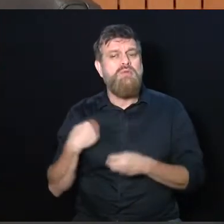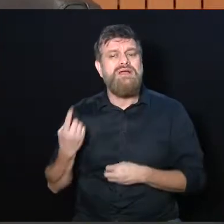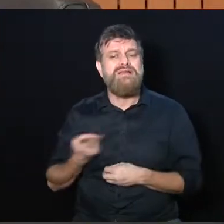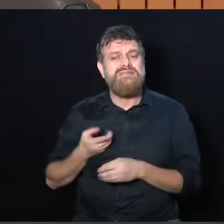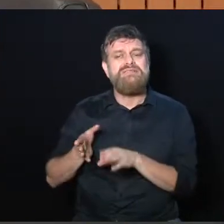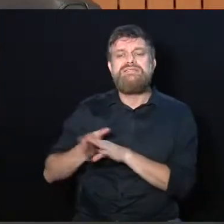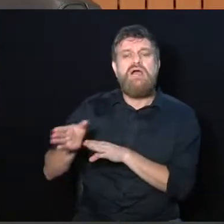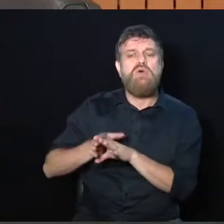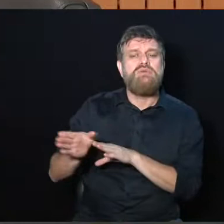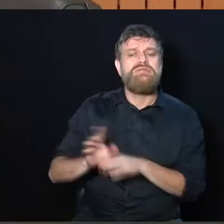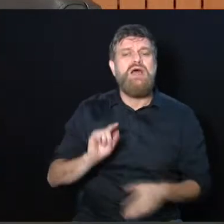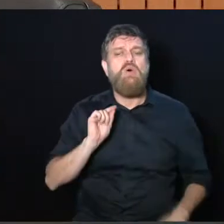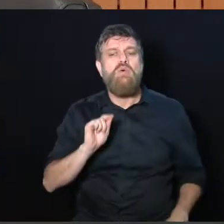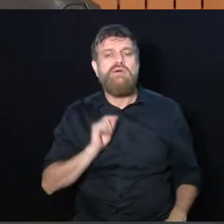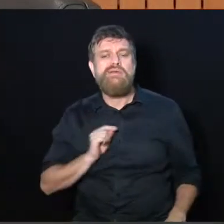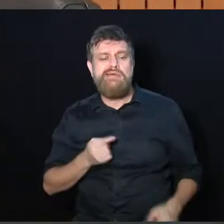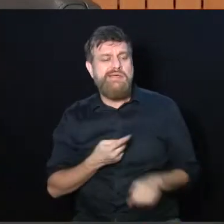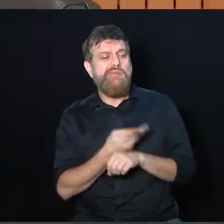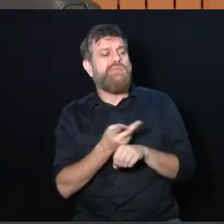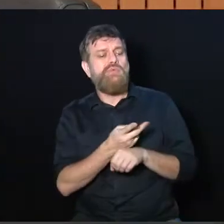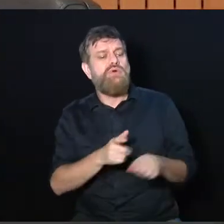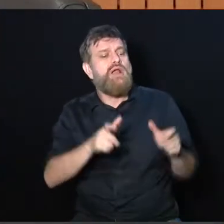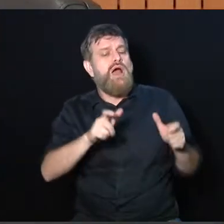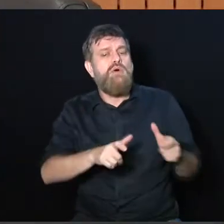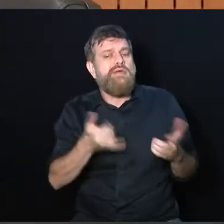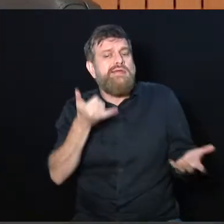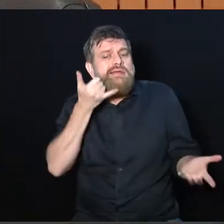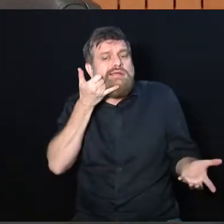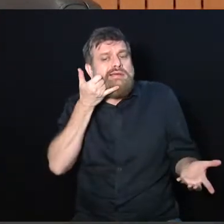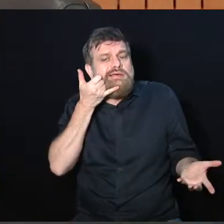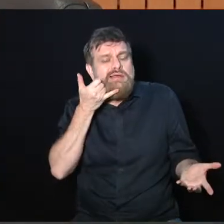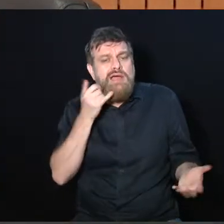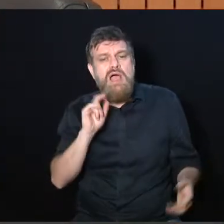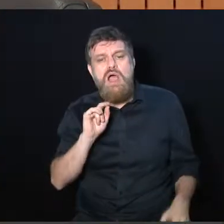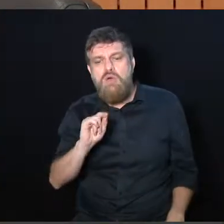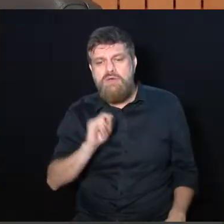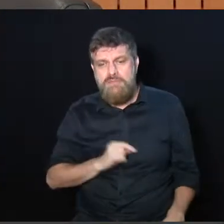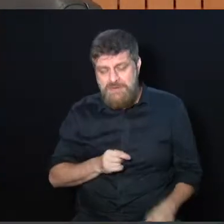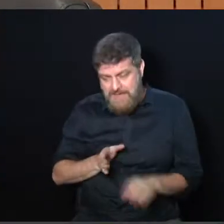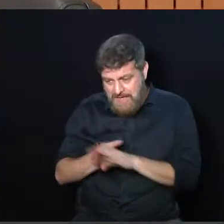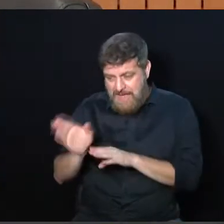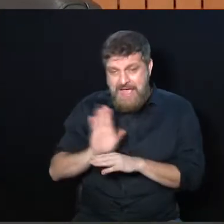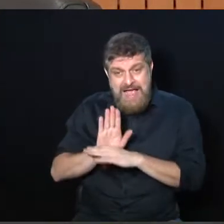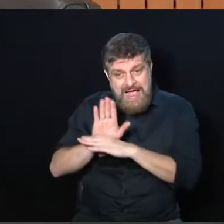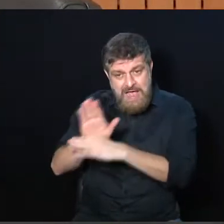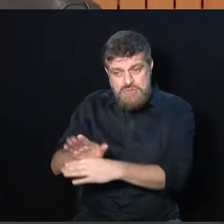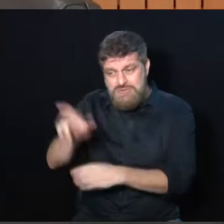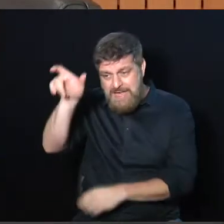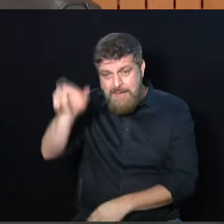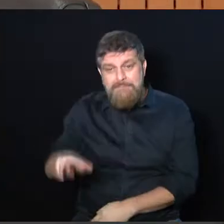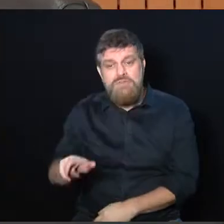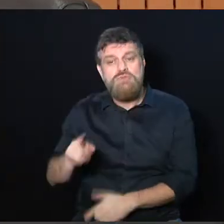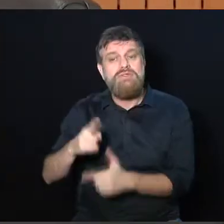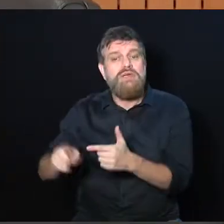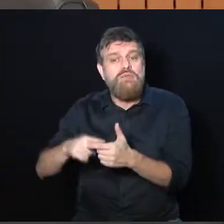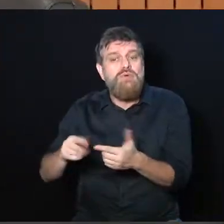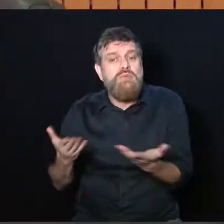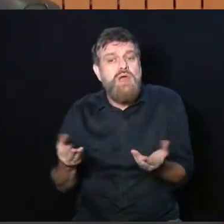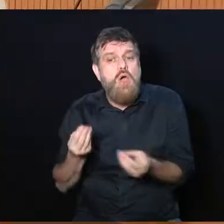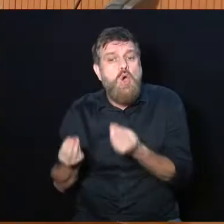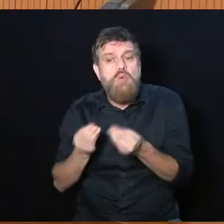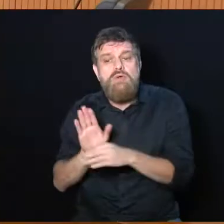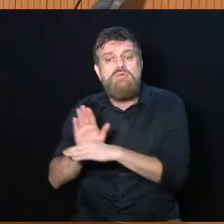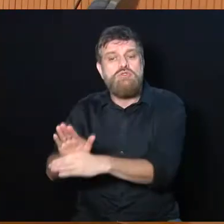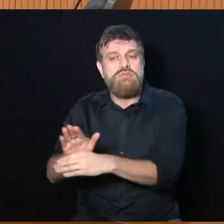o procedimento? Aonde que tem que procurar? Aonde que tem que ligar para que possa realmente encaminhar esta pessoa?